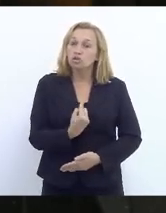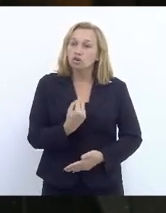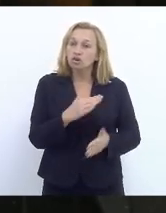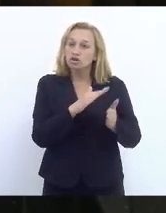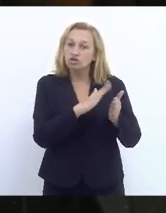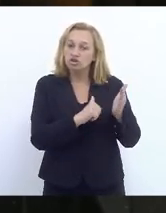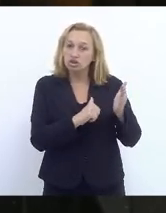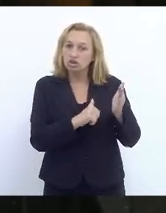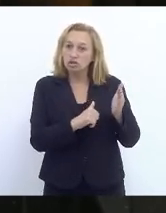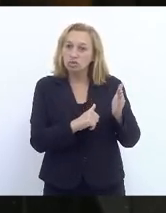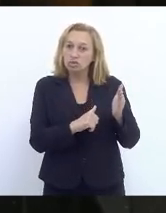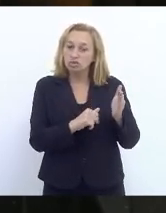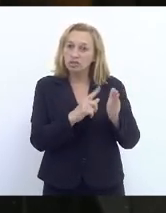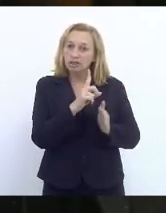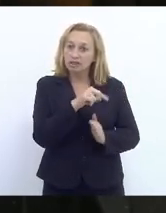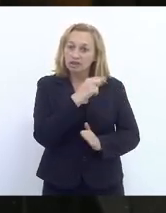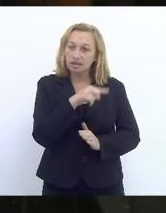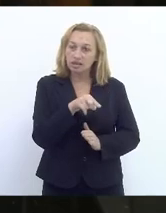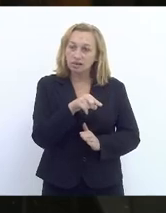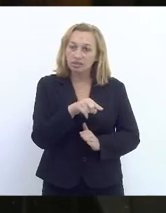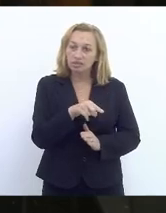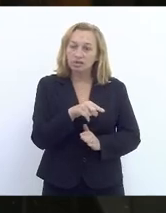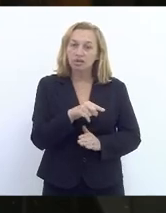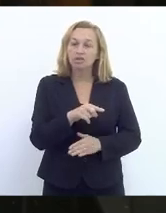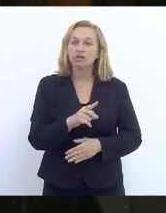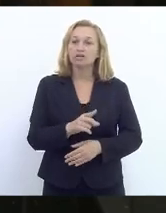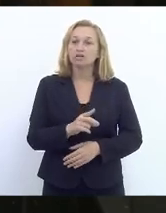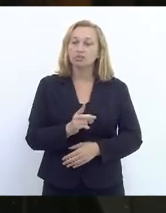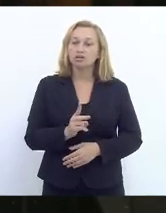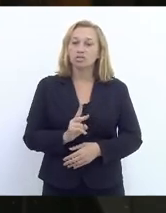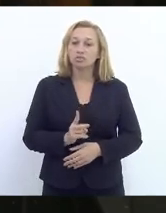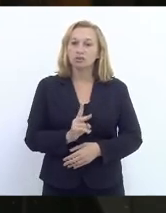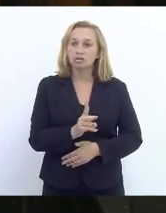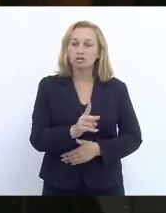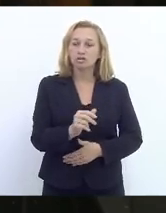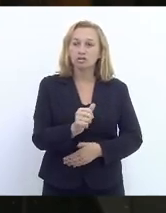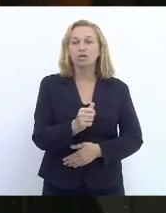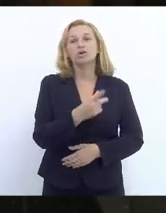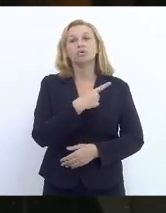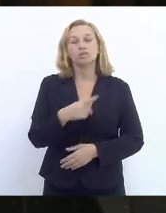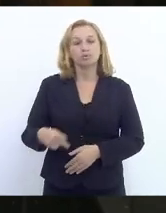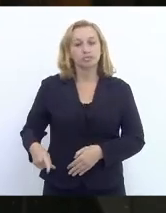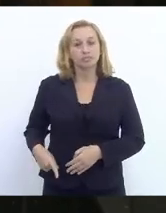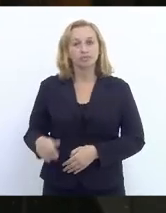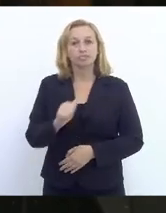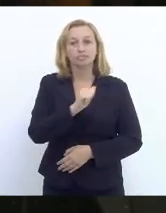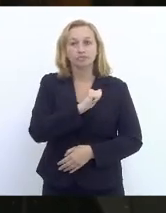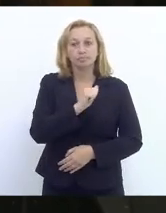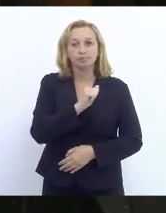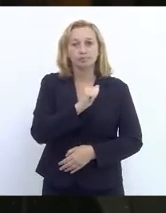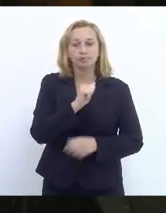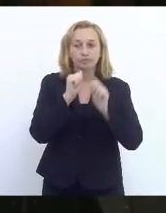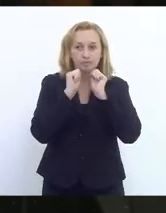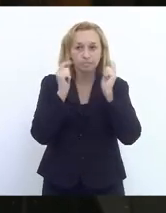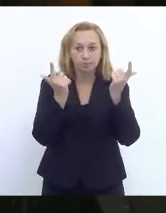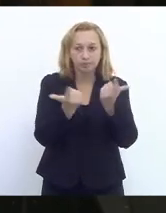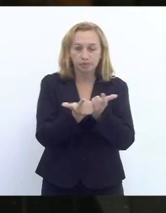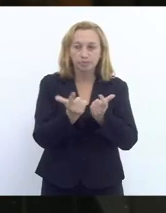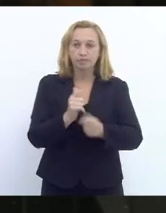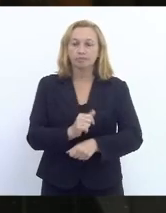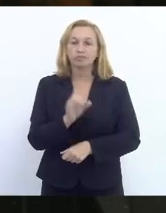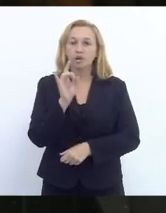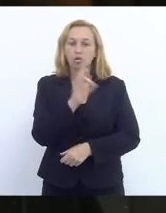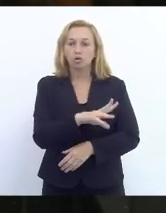derrubamos o velto e ela foi promulgada pelo presidente da ale-rr na